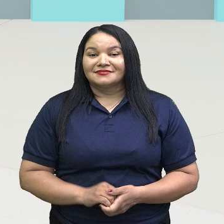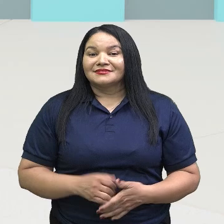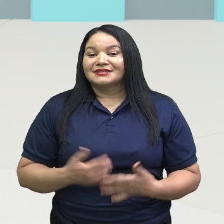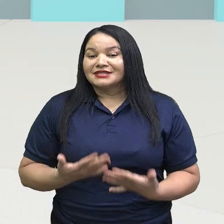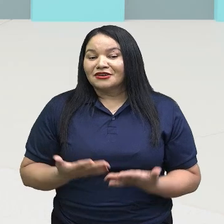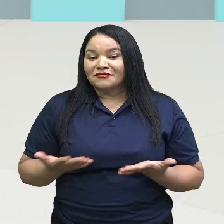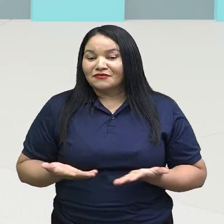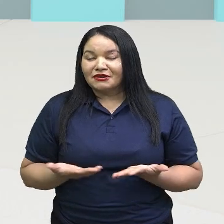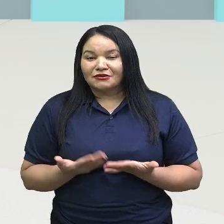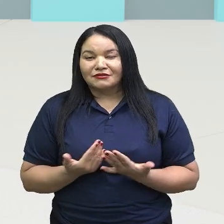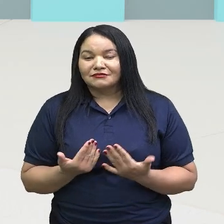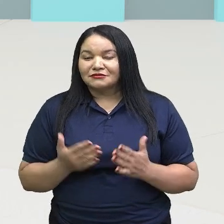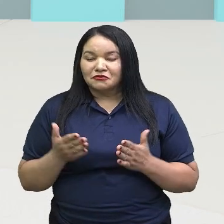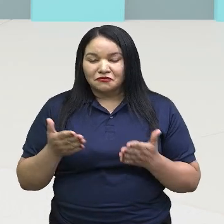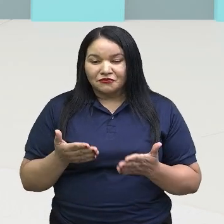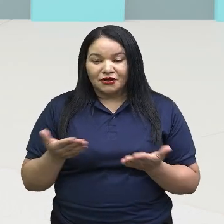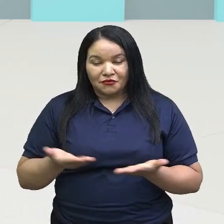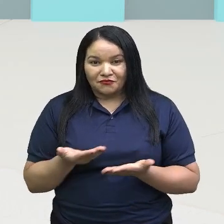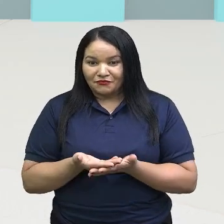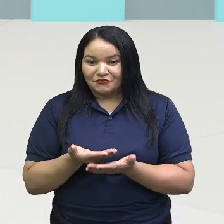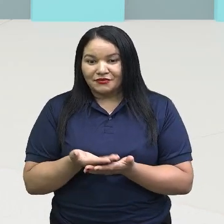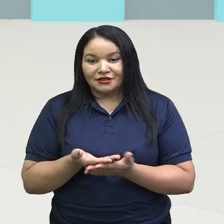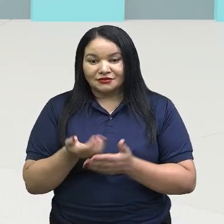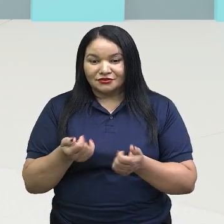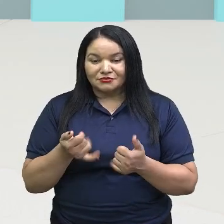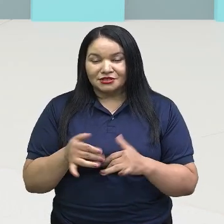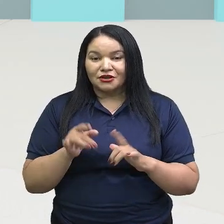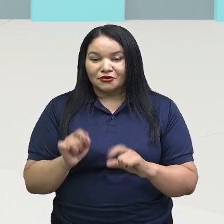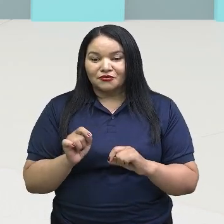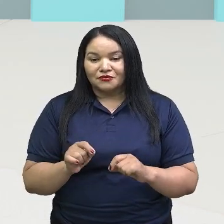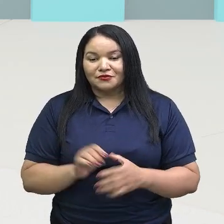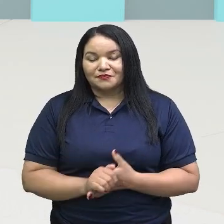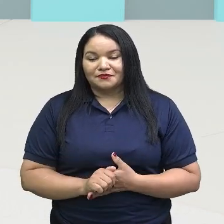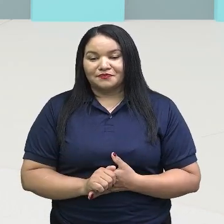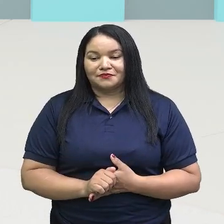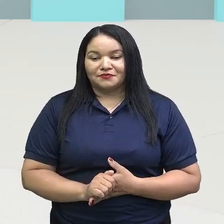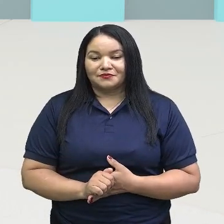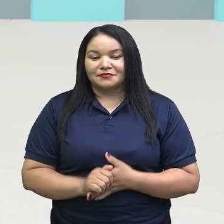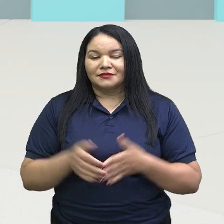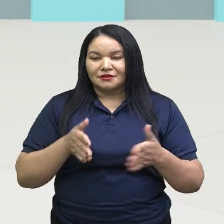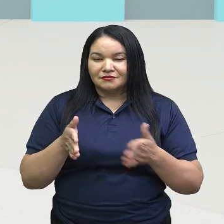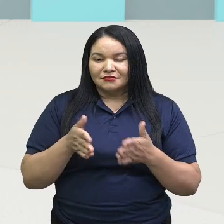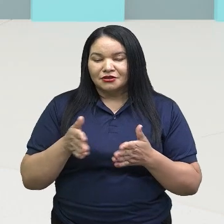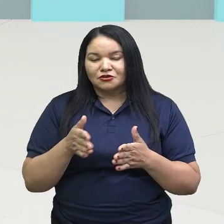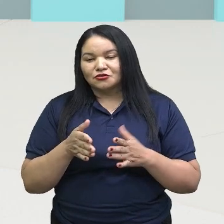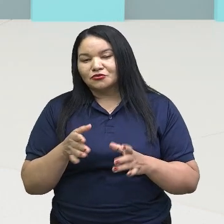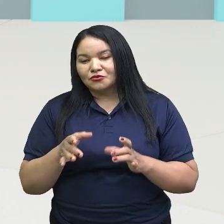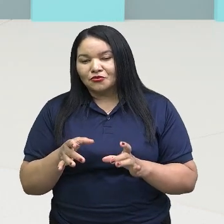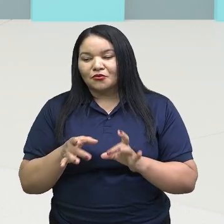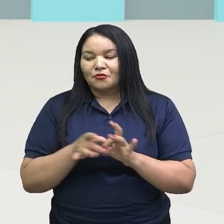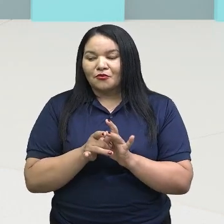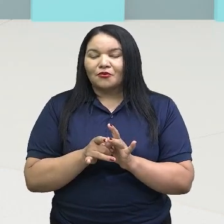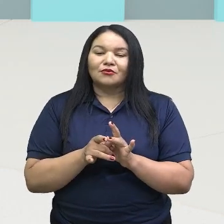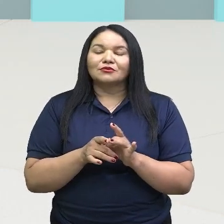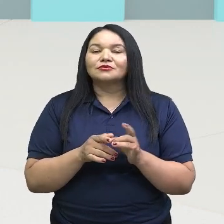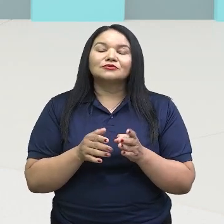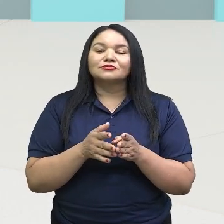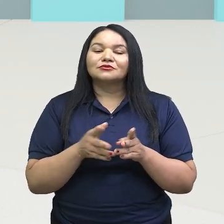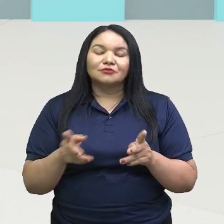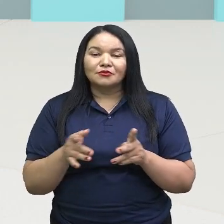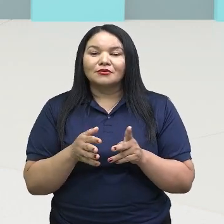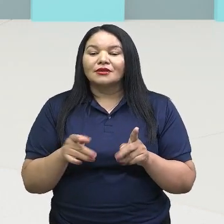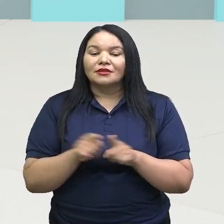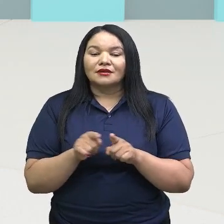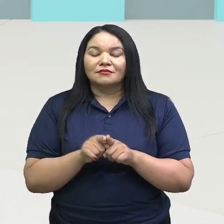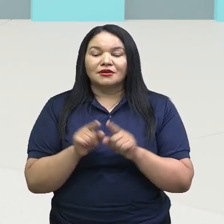Gente, então, especificamente nesta aula, nós vamos falar sobre período composto, especificamente